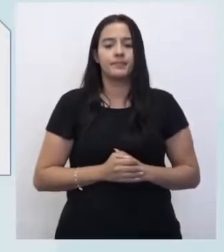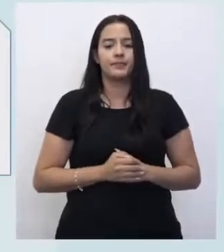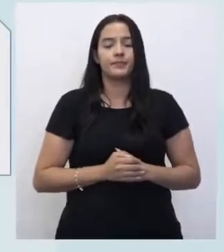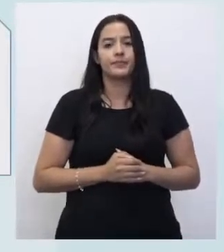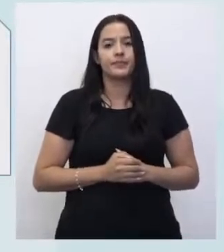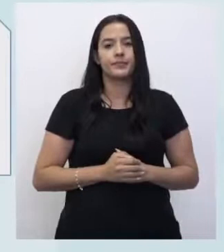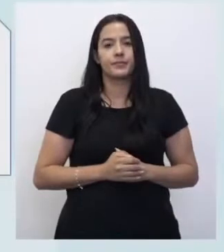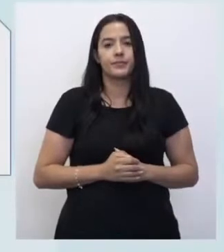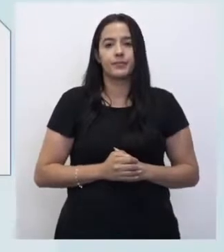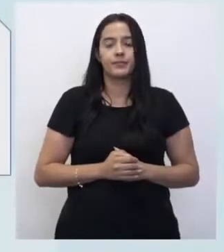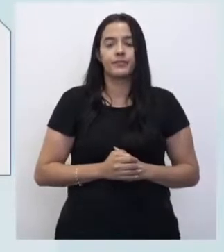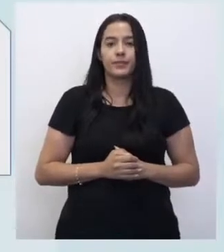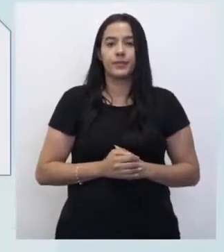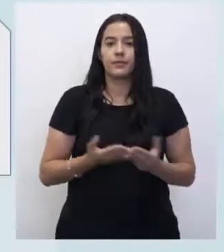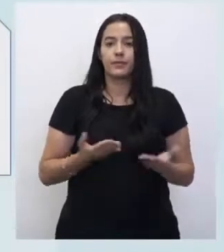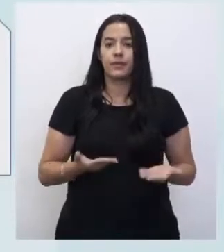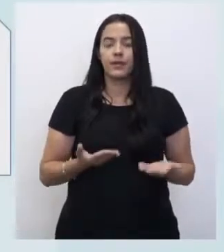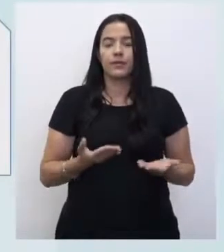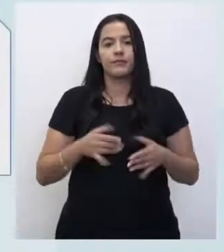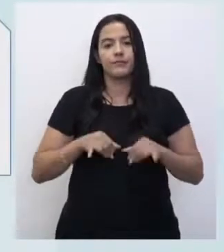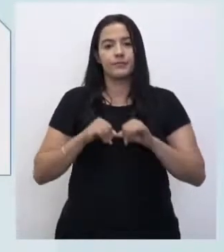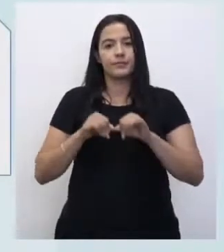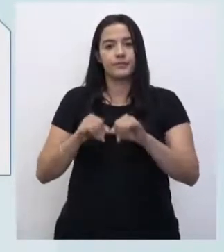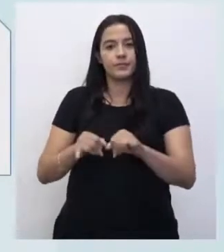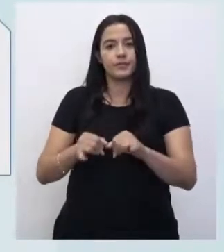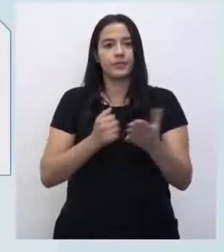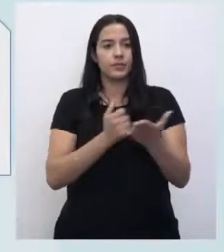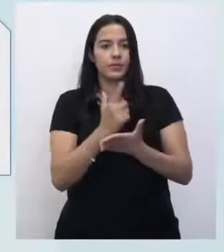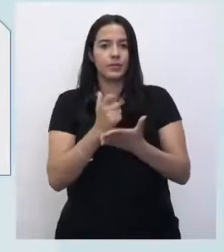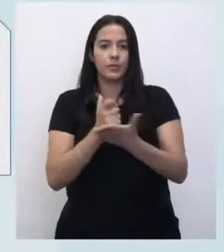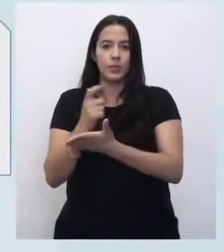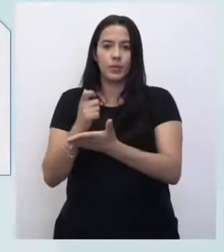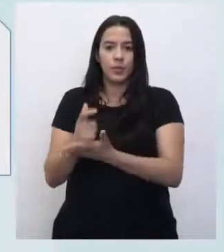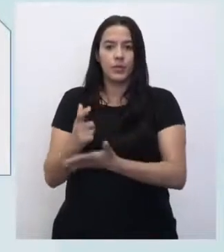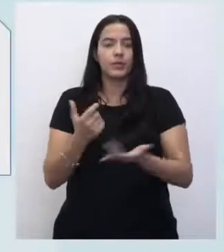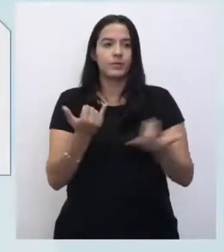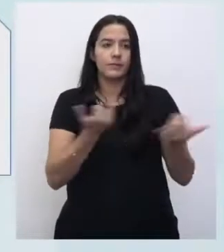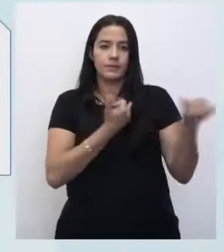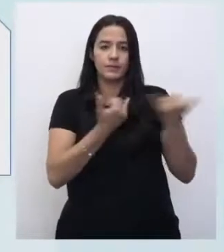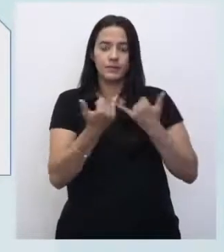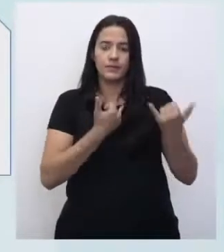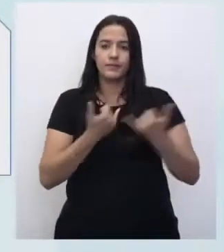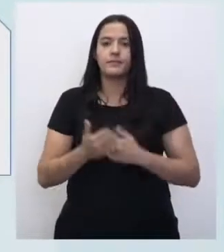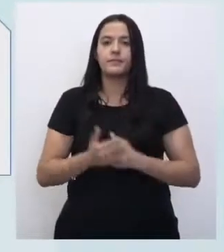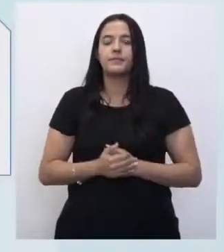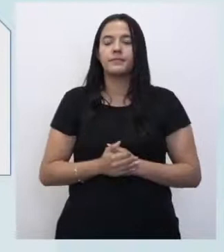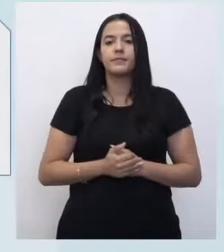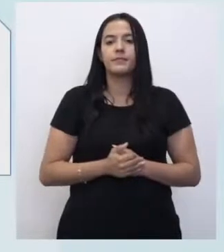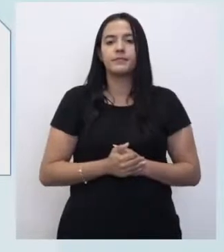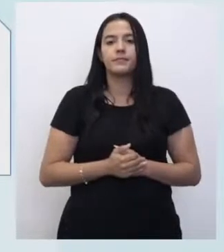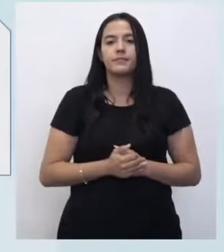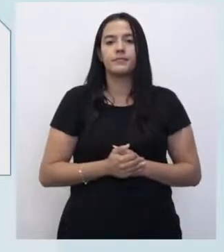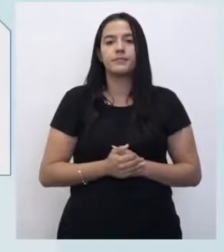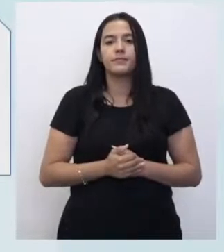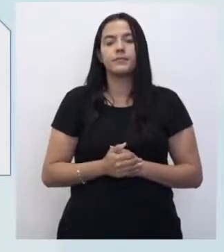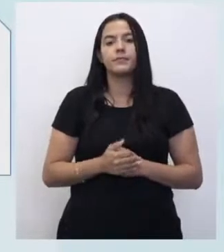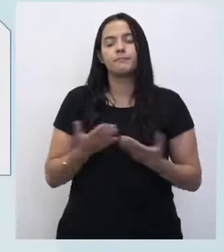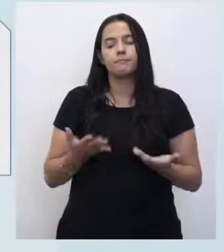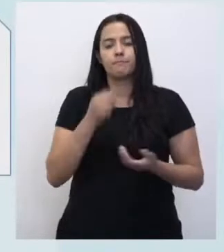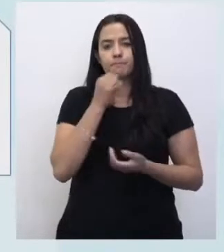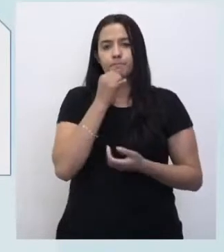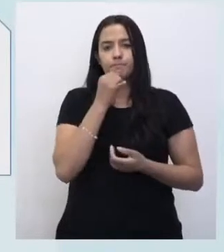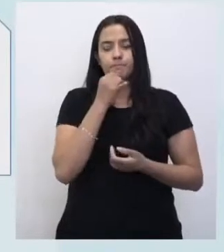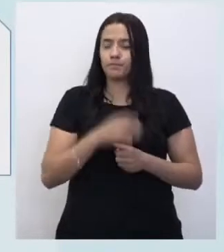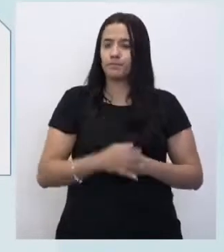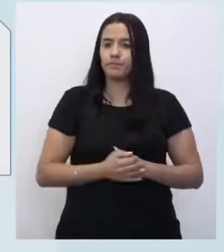are buying. Fazendo compras informadas sobre o que estamos comprando. As an example. Por exemplo,